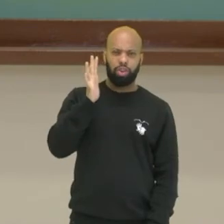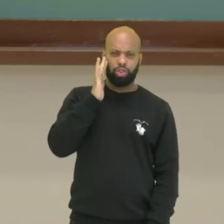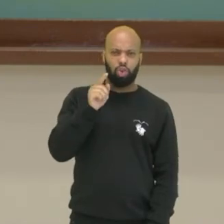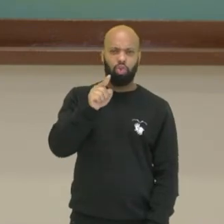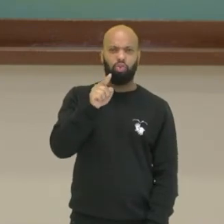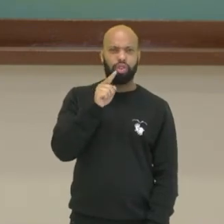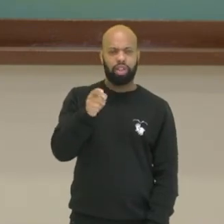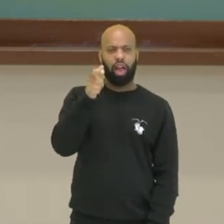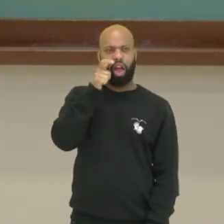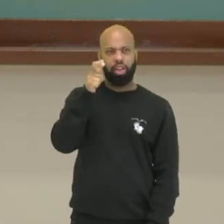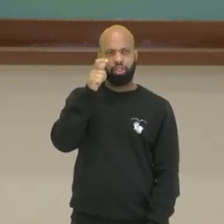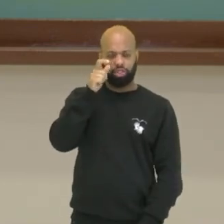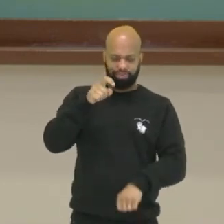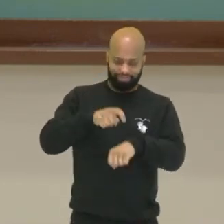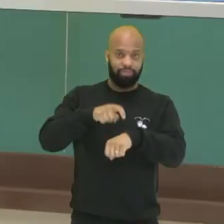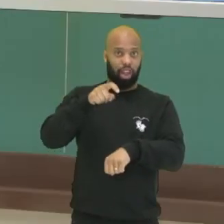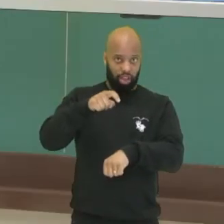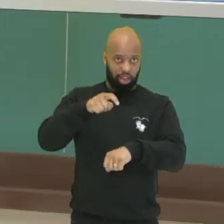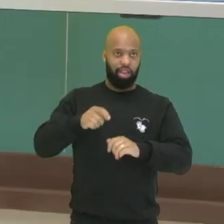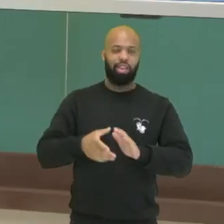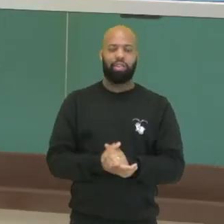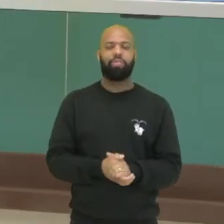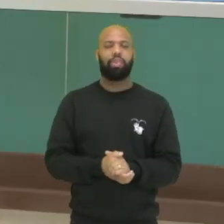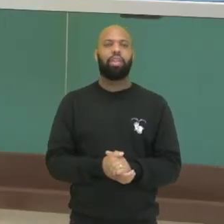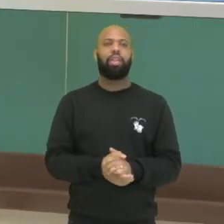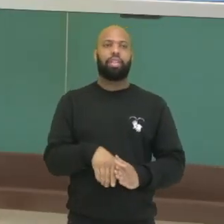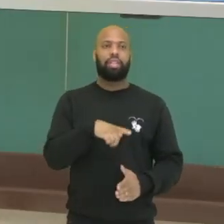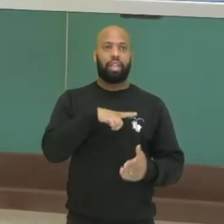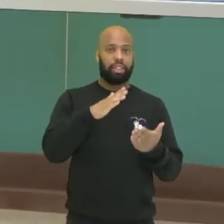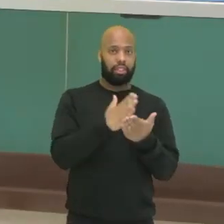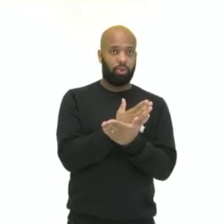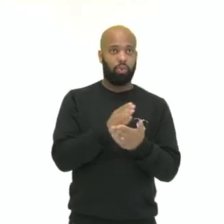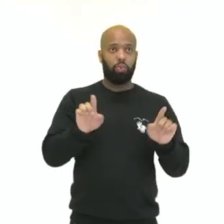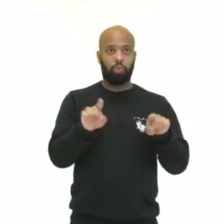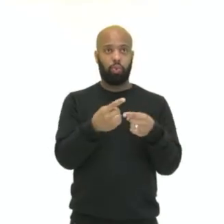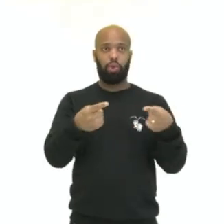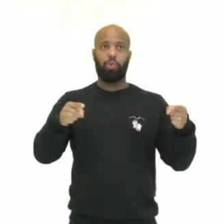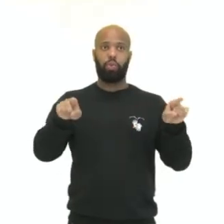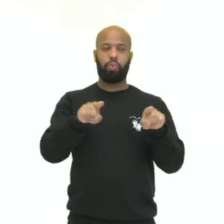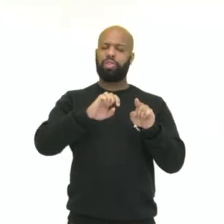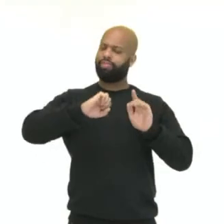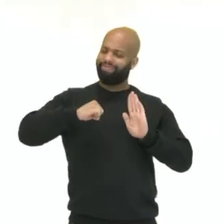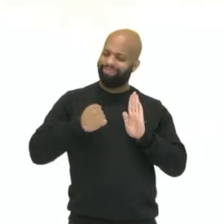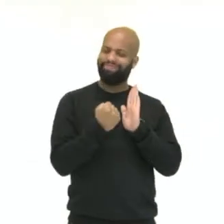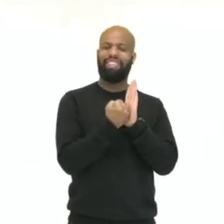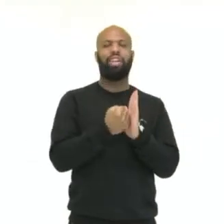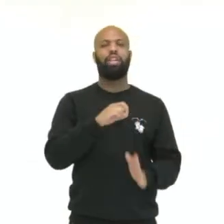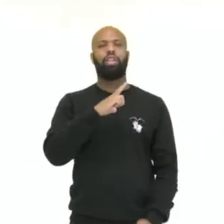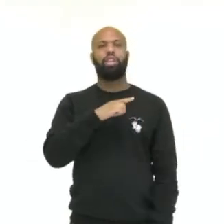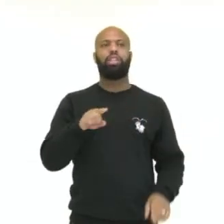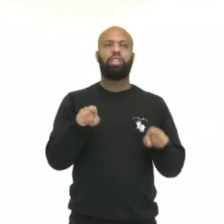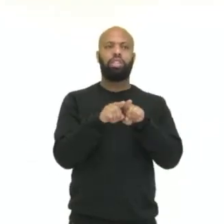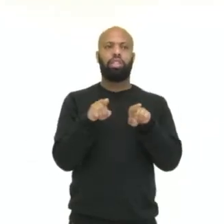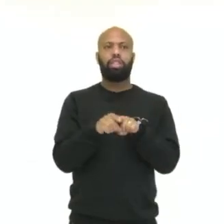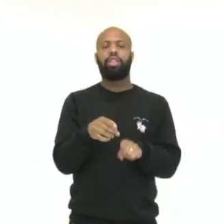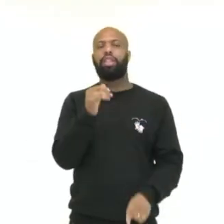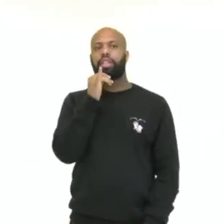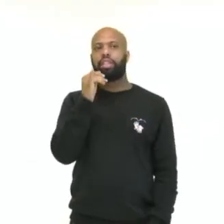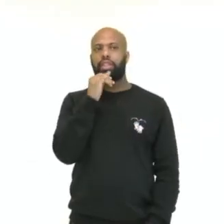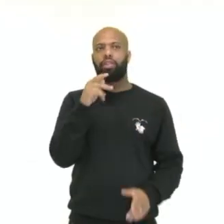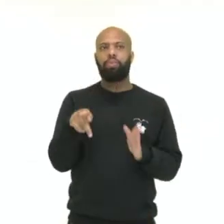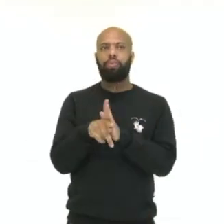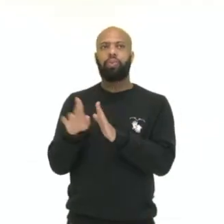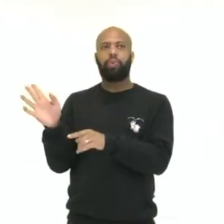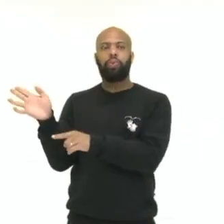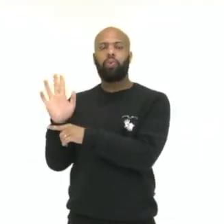de teatro? E existem algumas trilhas sonoras musicais muito marcantes, como as dos filmes